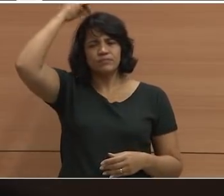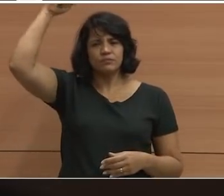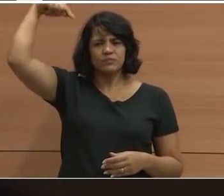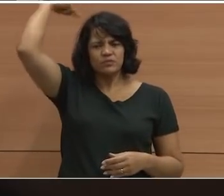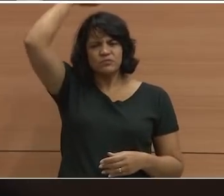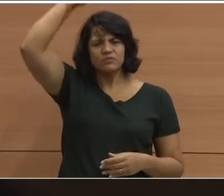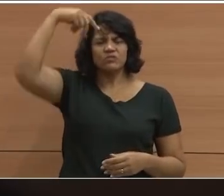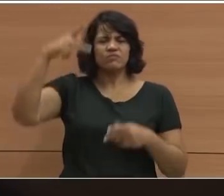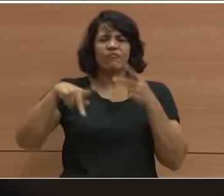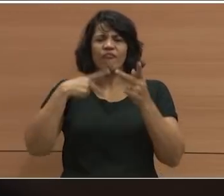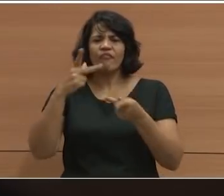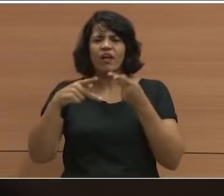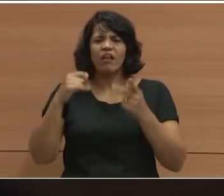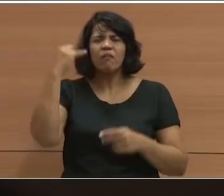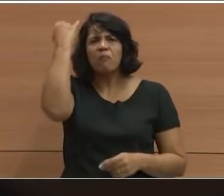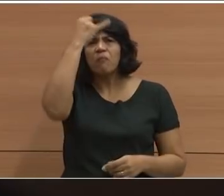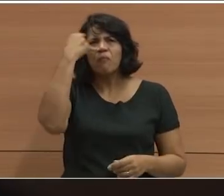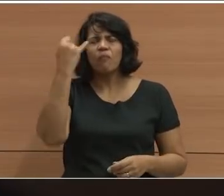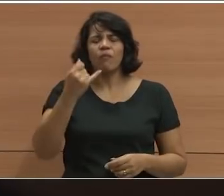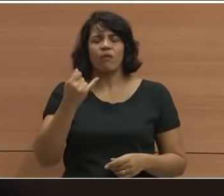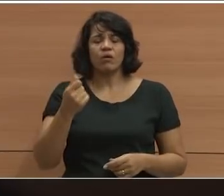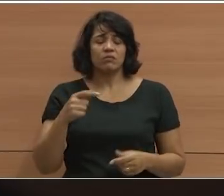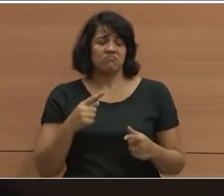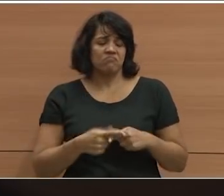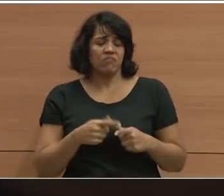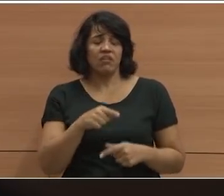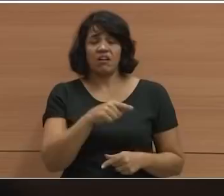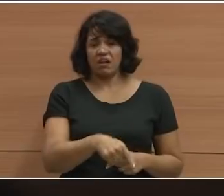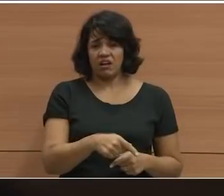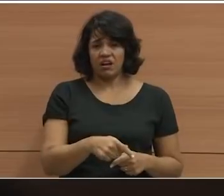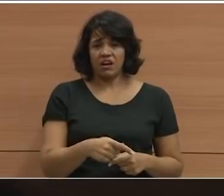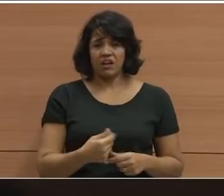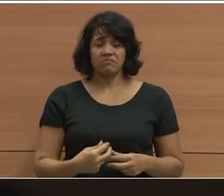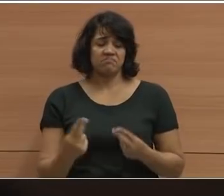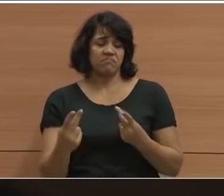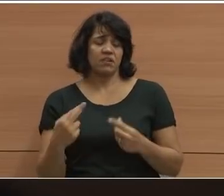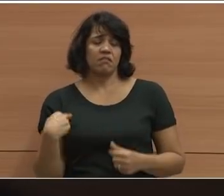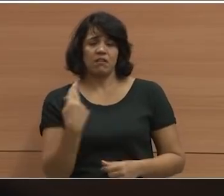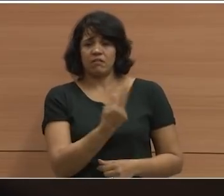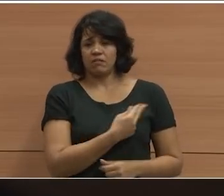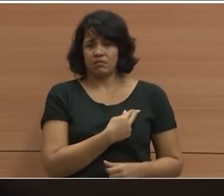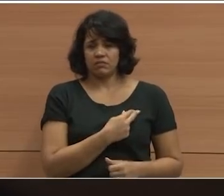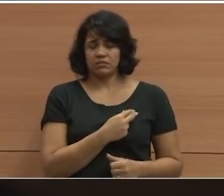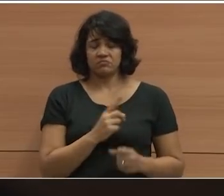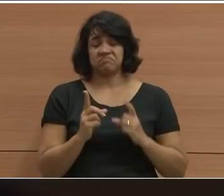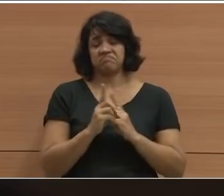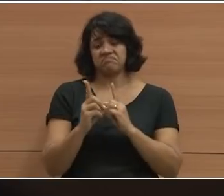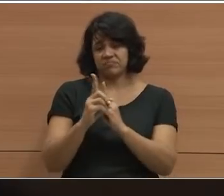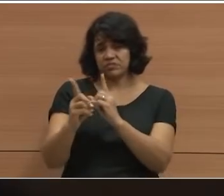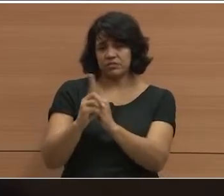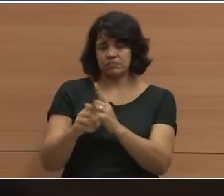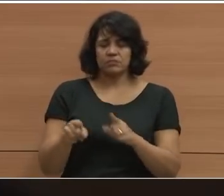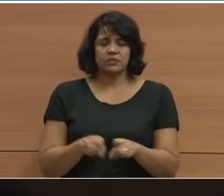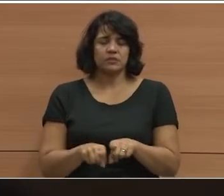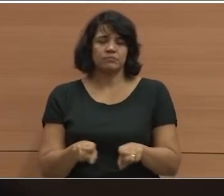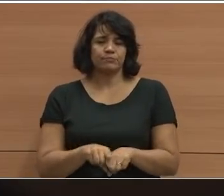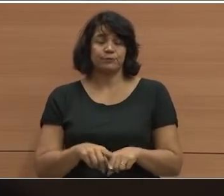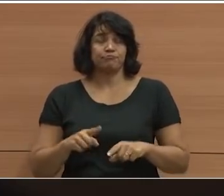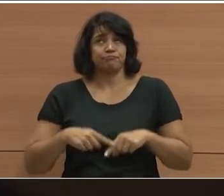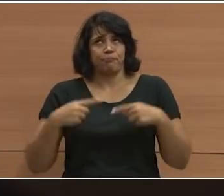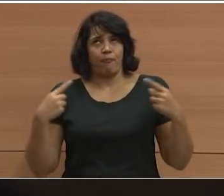então, porque ele era contado entre nós e teve parte nesse ministério. Aí no versículo,